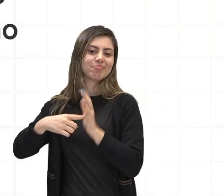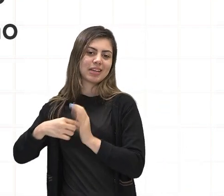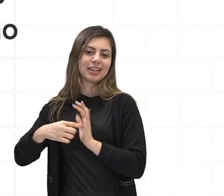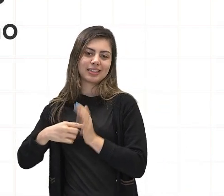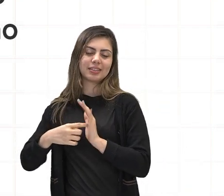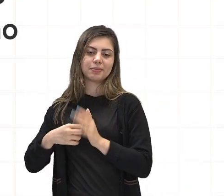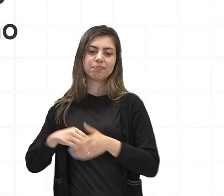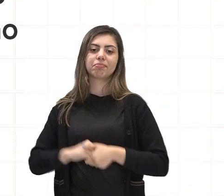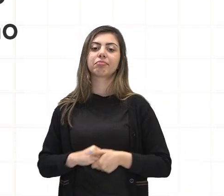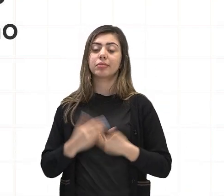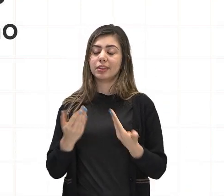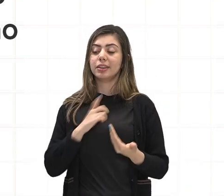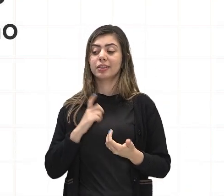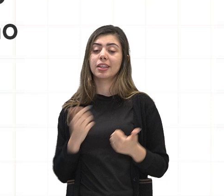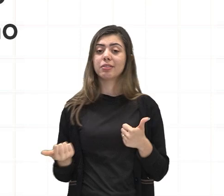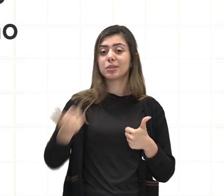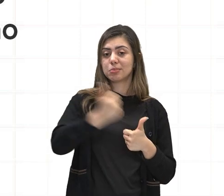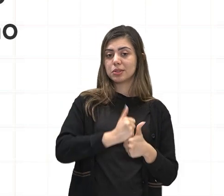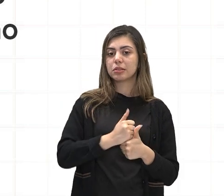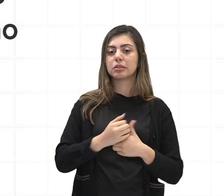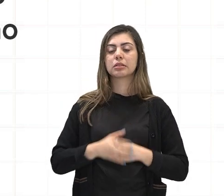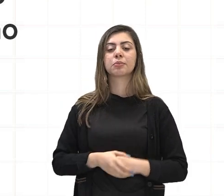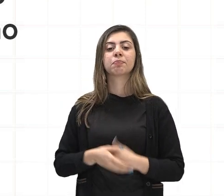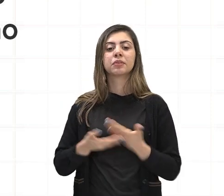O surgimento do trabalho assalariado